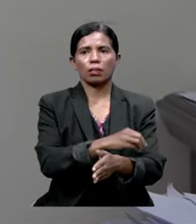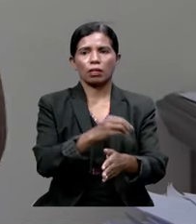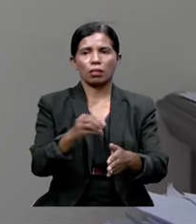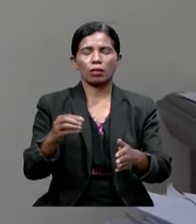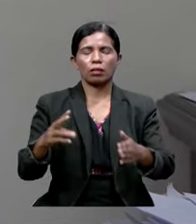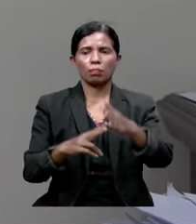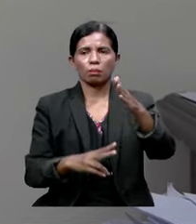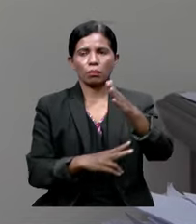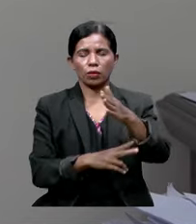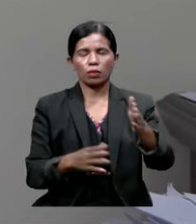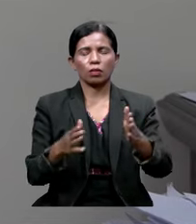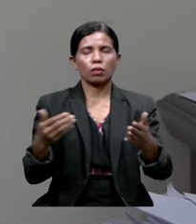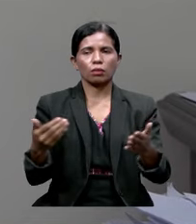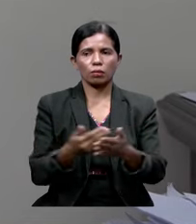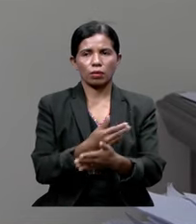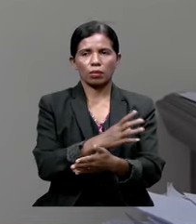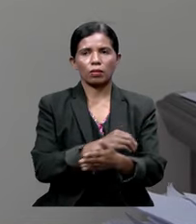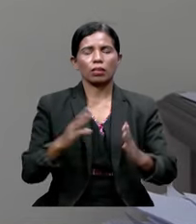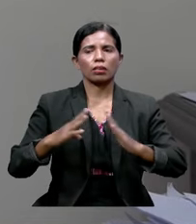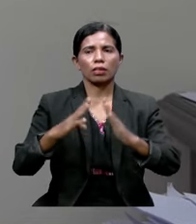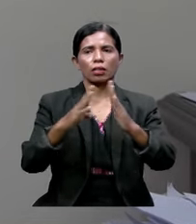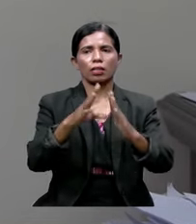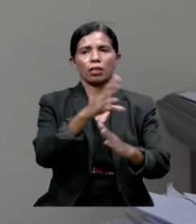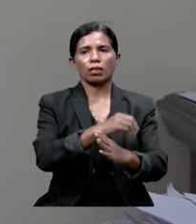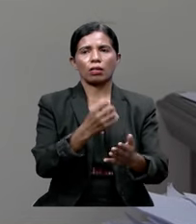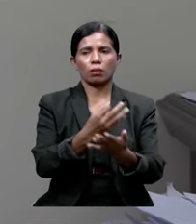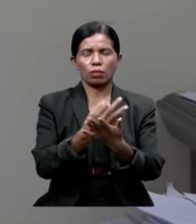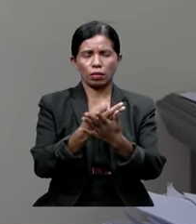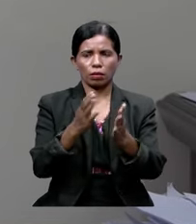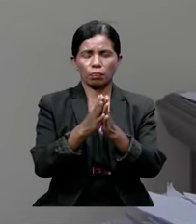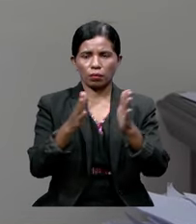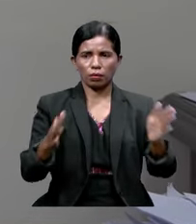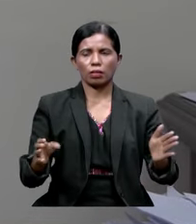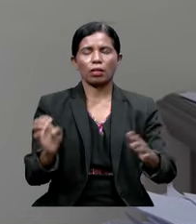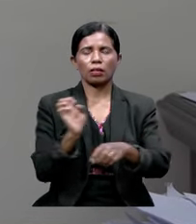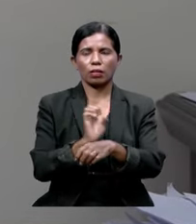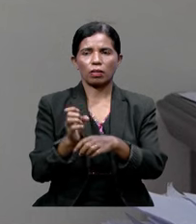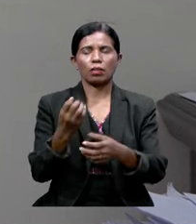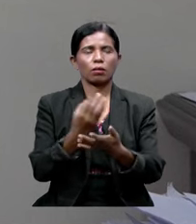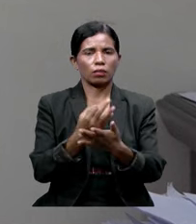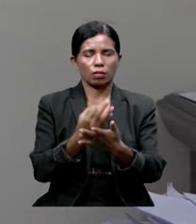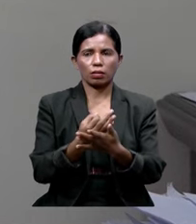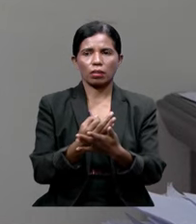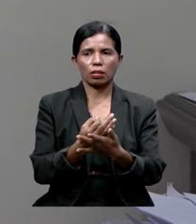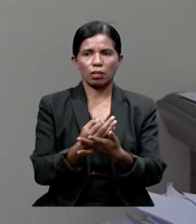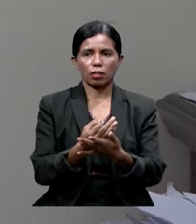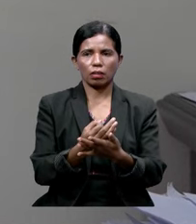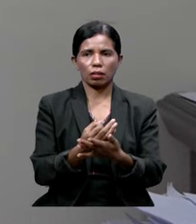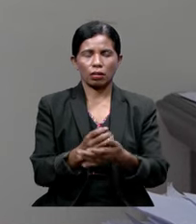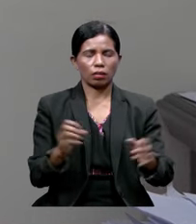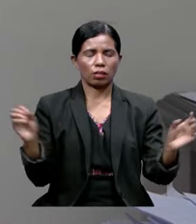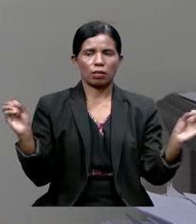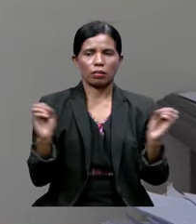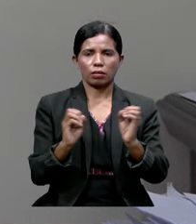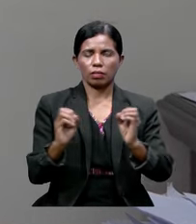ponti fo han ponti ku moro ne hal fo cidade na ne custo de botlo economicamente financeiramente ne